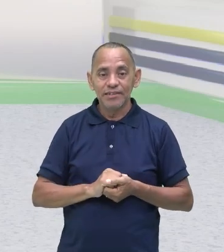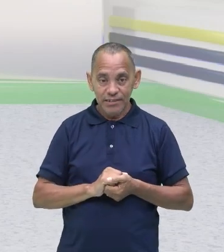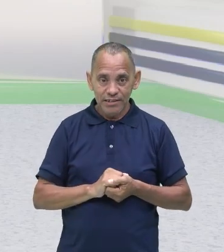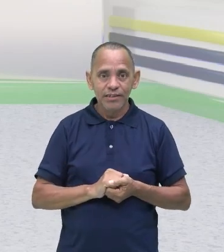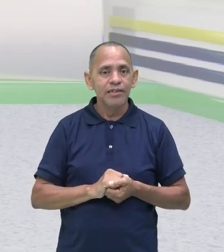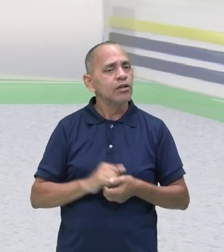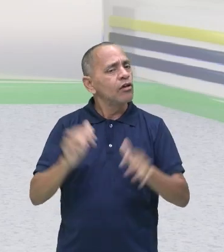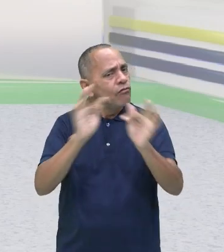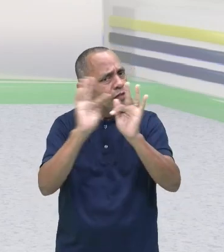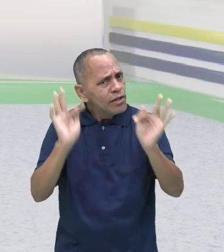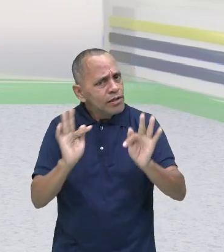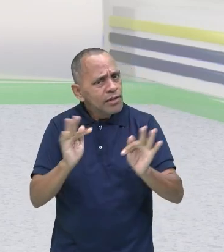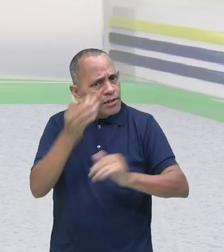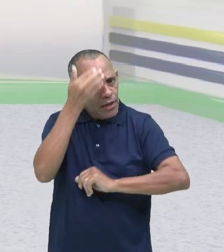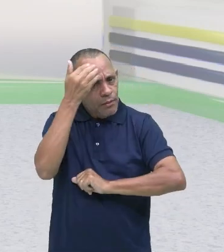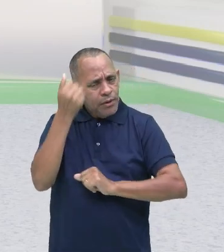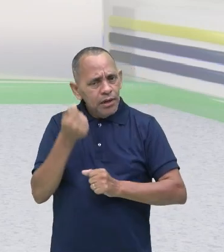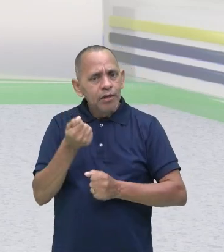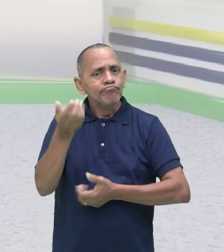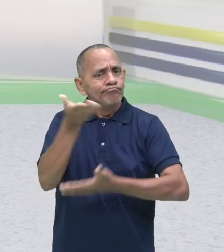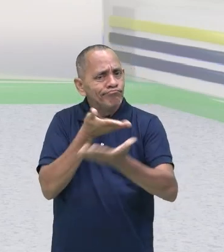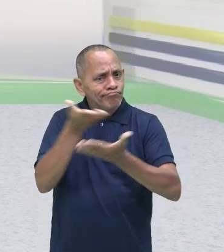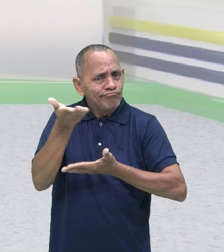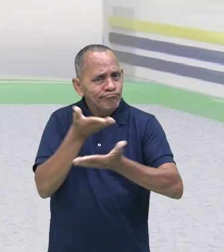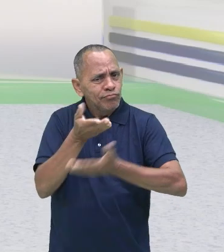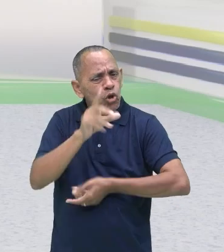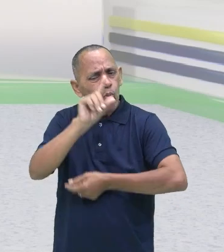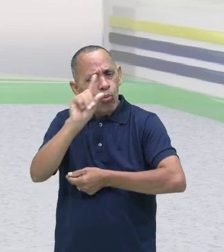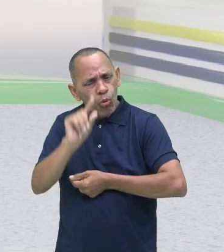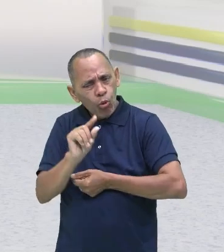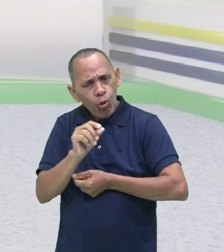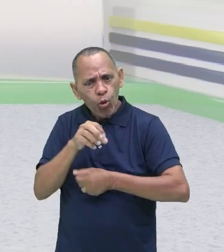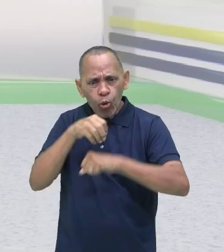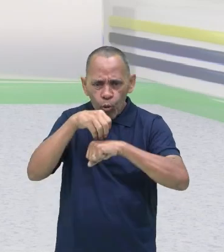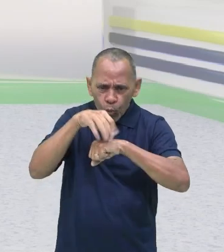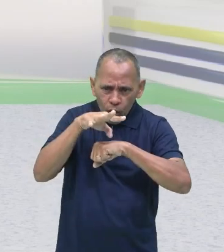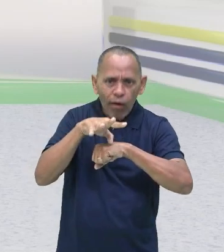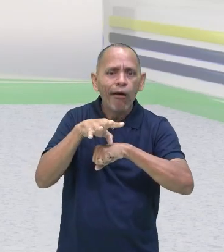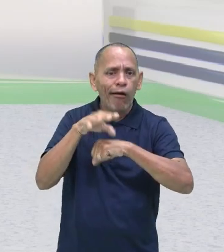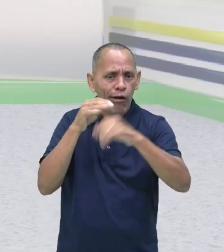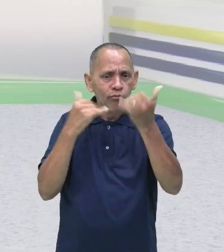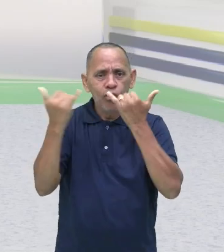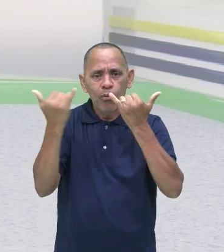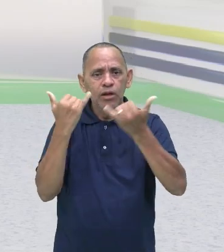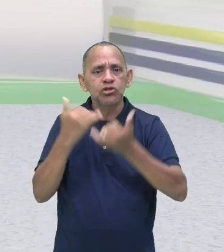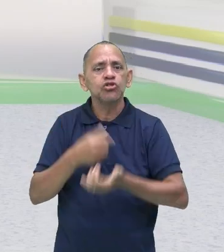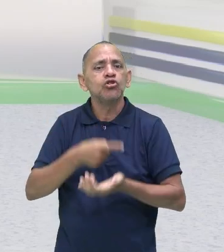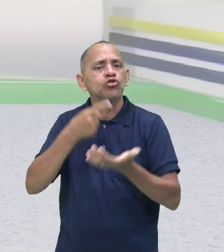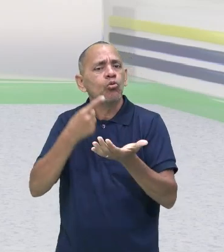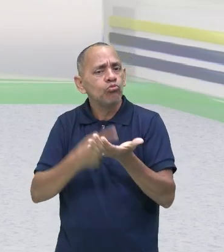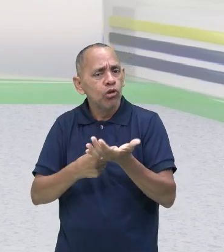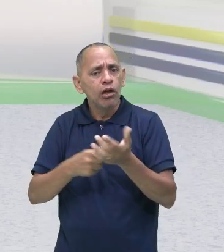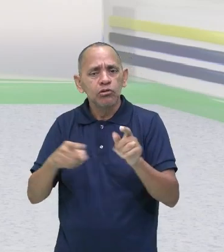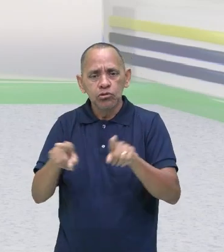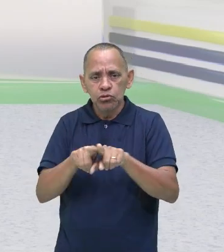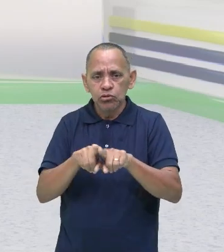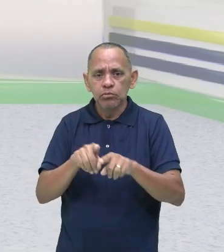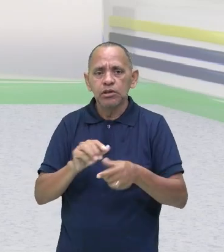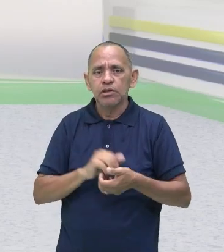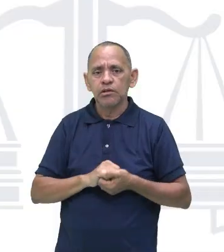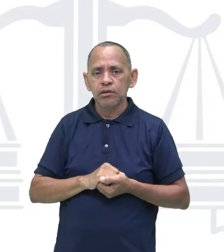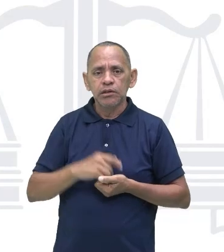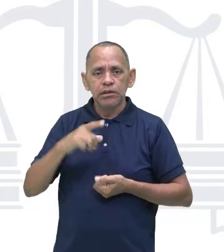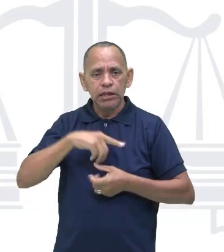nós conseguimos aqui interagir um pouquinho, passar as informações que o Pacto trouxe agora para a nossa rede. E